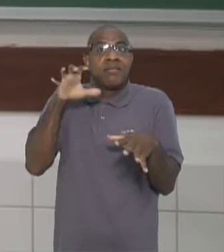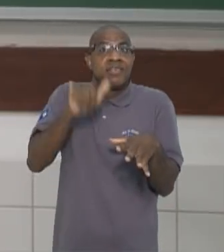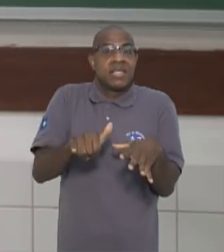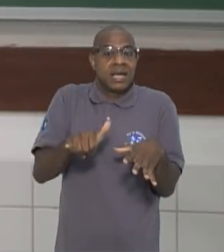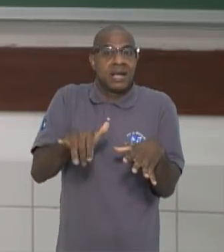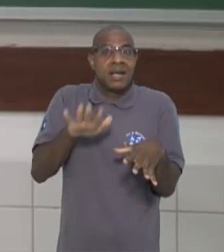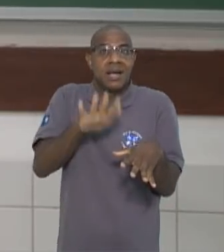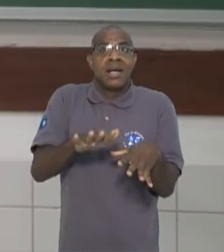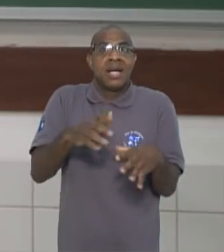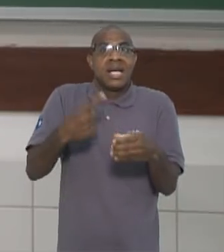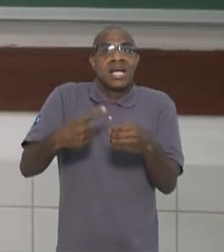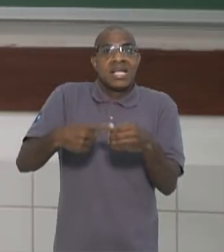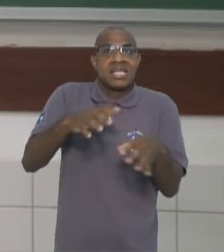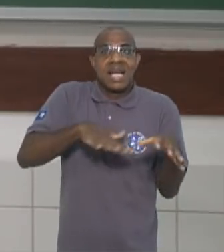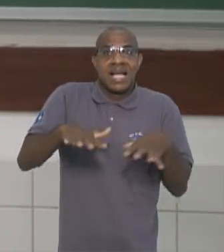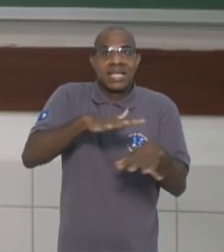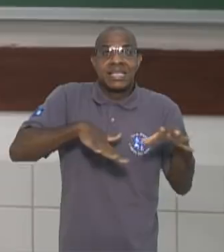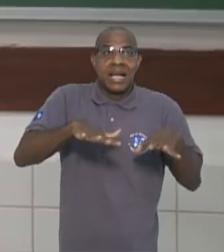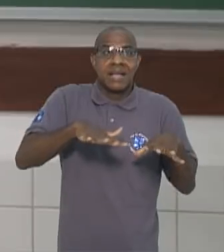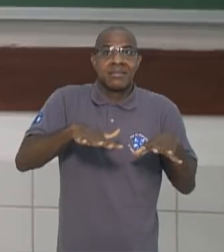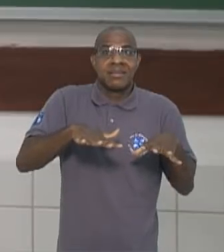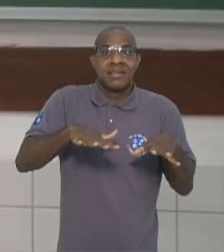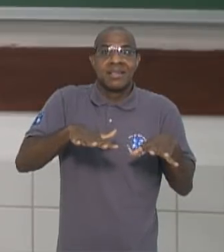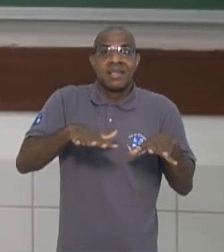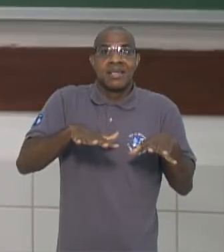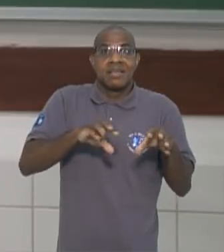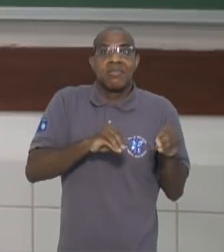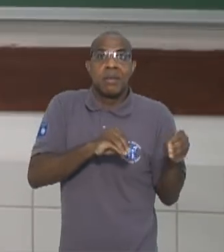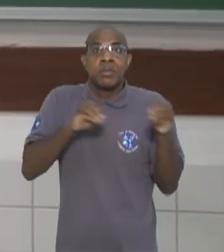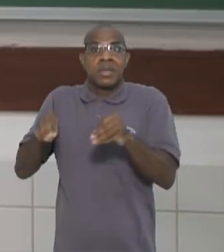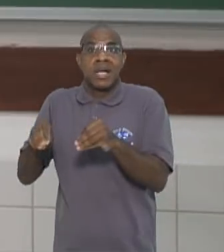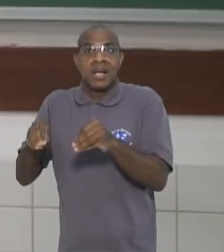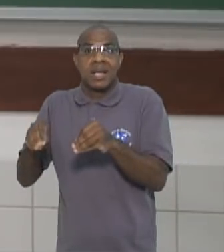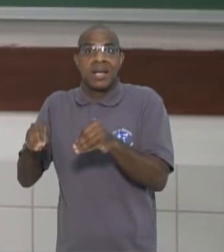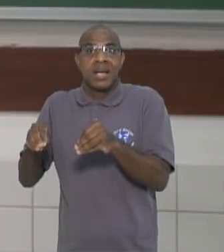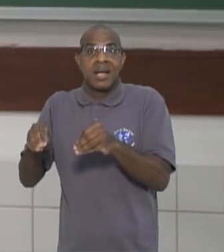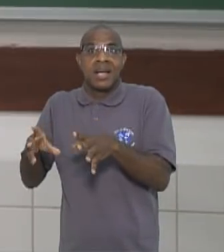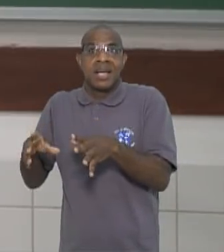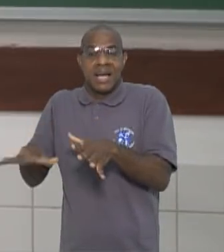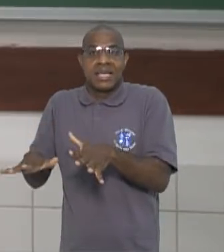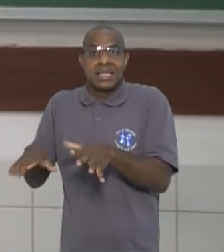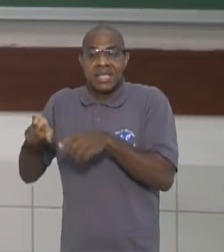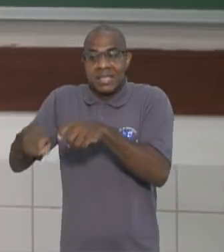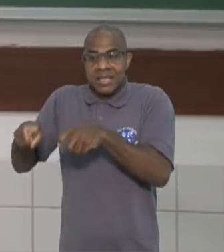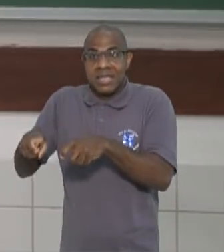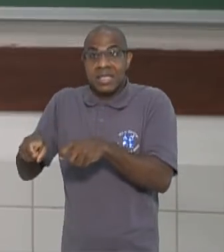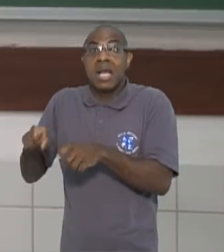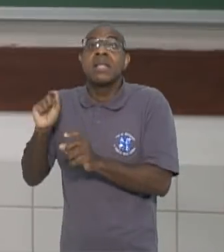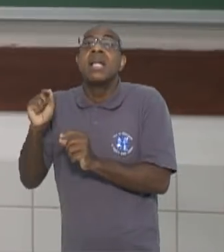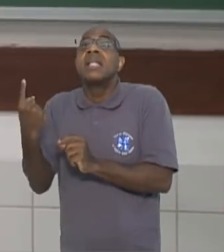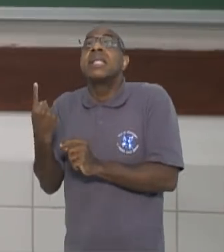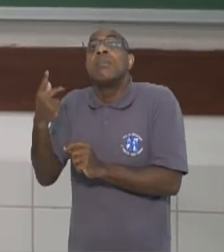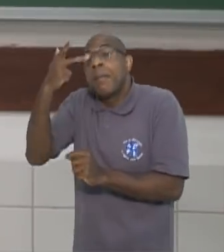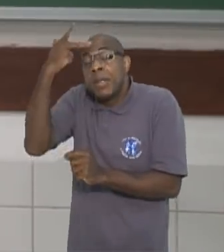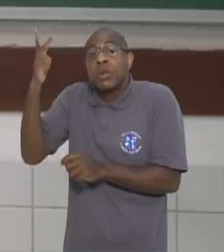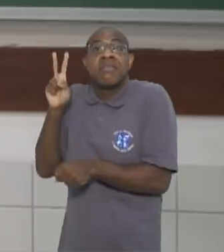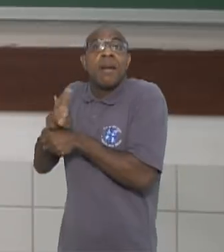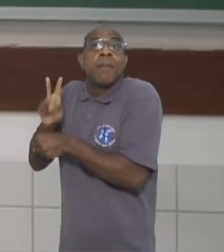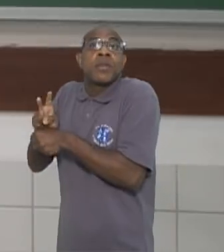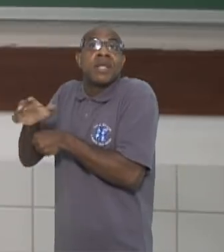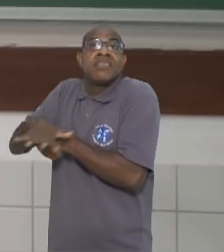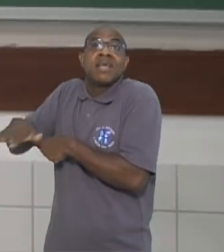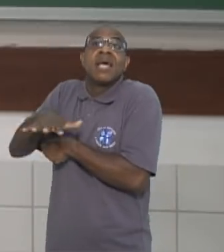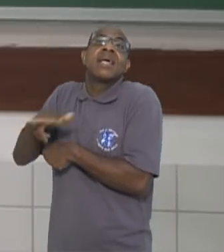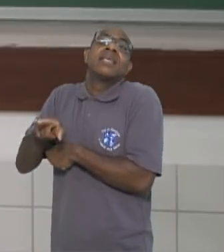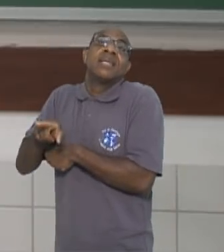vão para o campo, elas ficam sob a tutela de alguém para proteger esses camponeses. É aí que começa a se gestar e